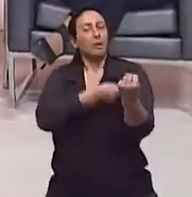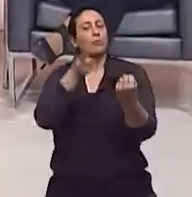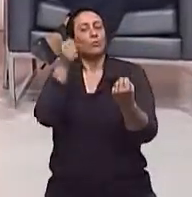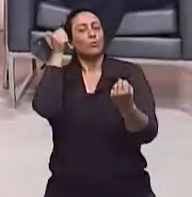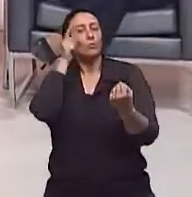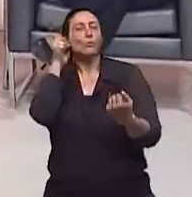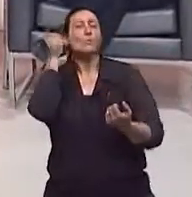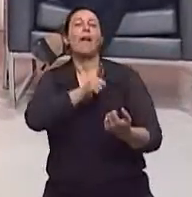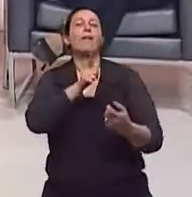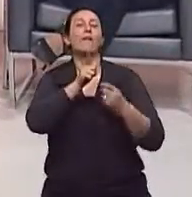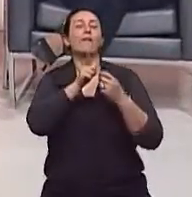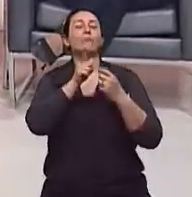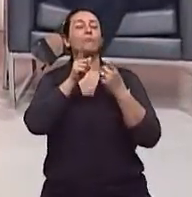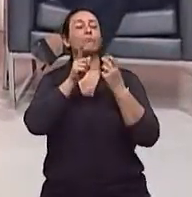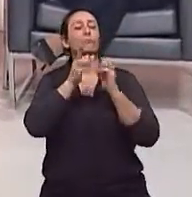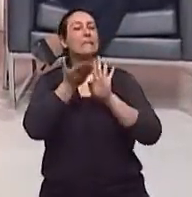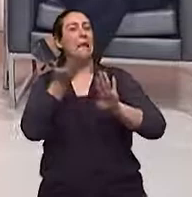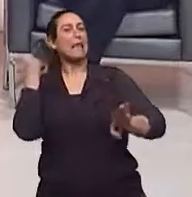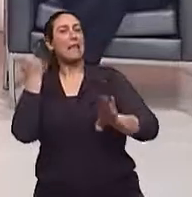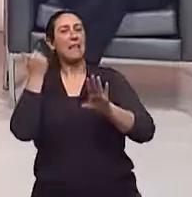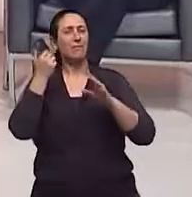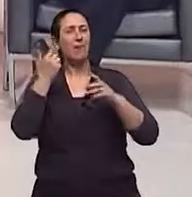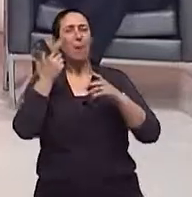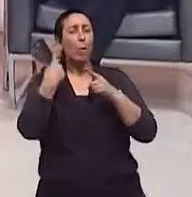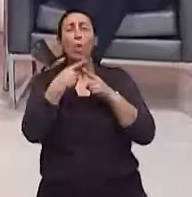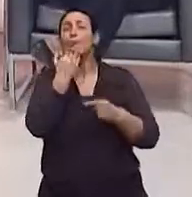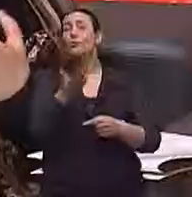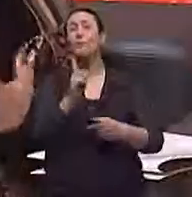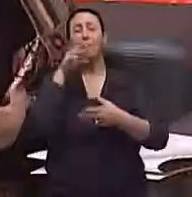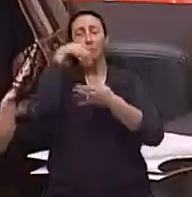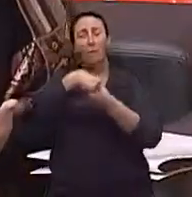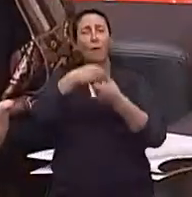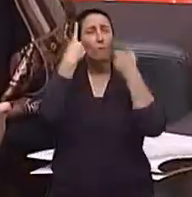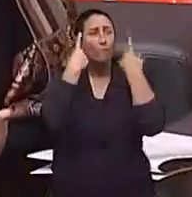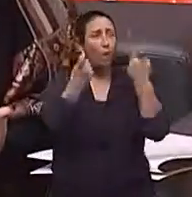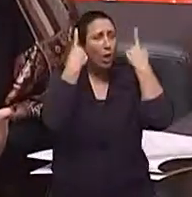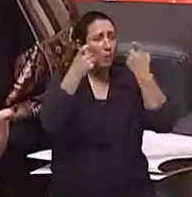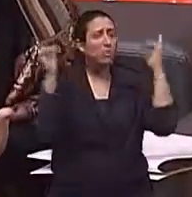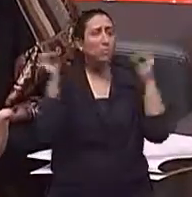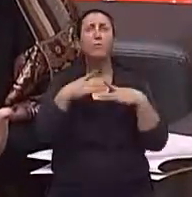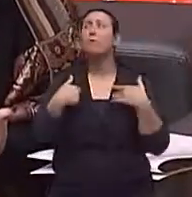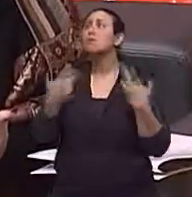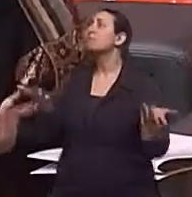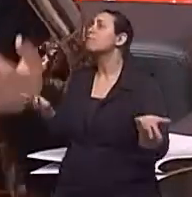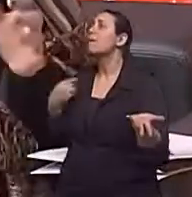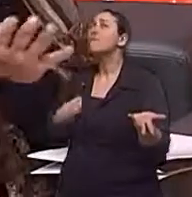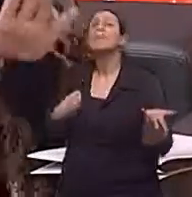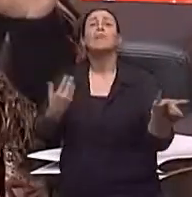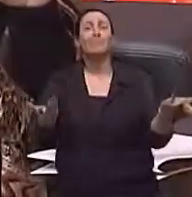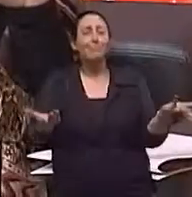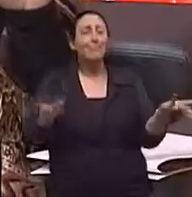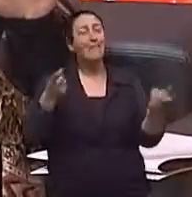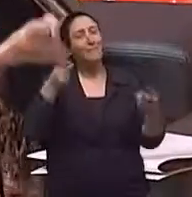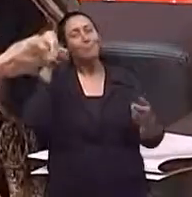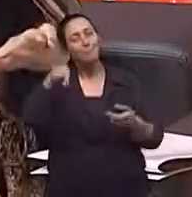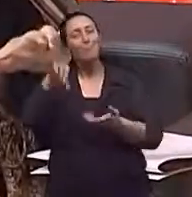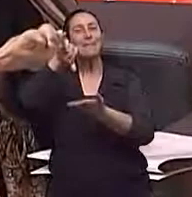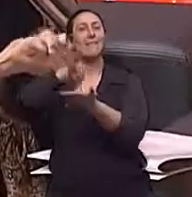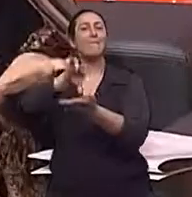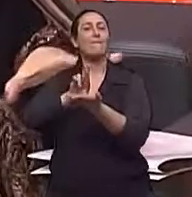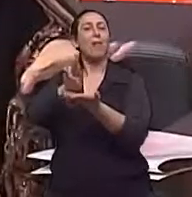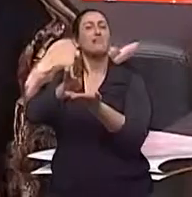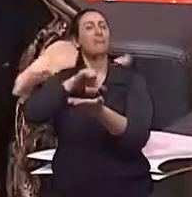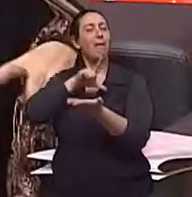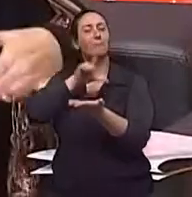fora da relação de violência Porque não basta sair da relação de violência e agora o que que eu faço com a minha vida partir daí então eu preciso de um